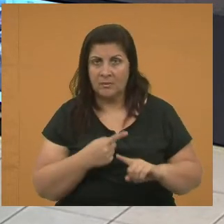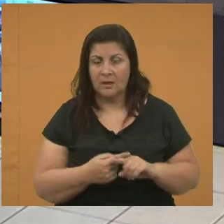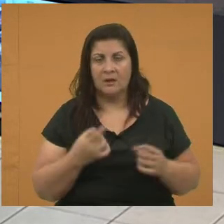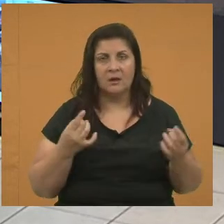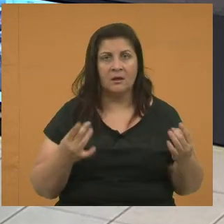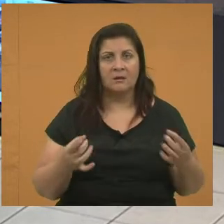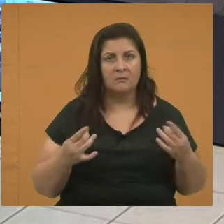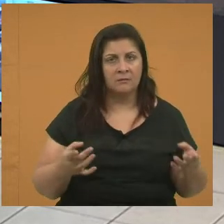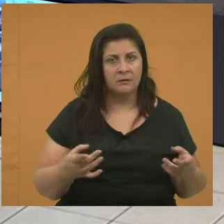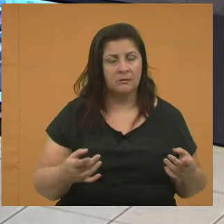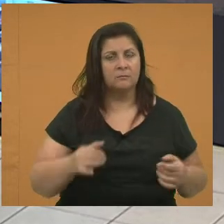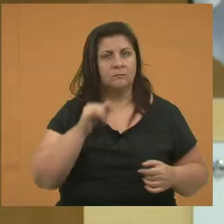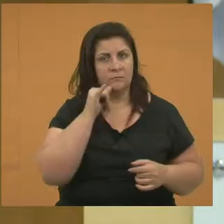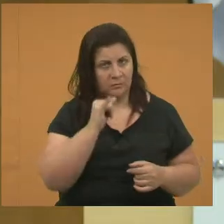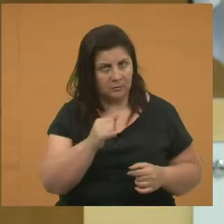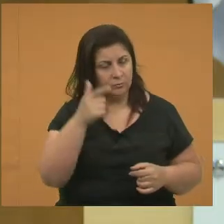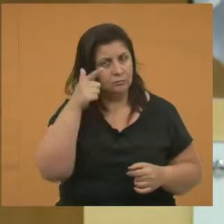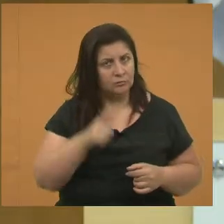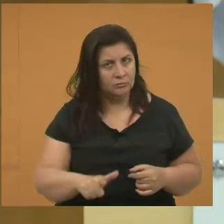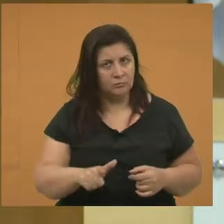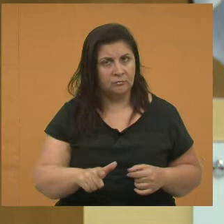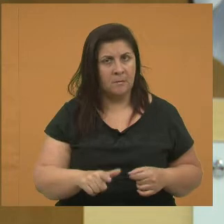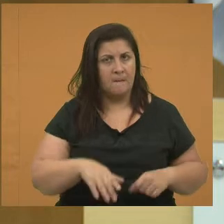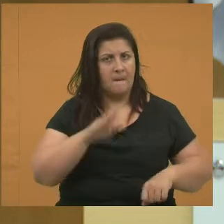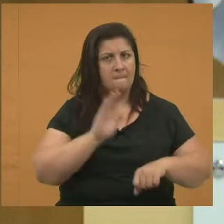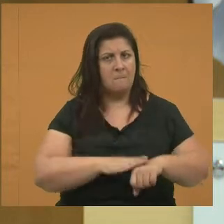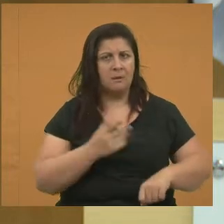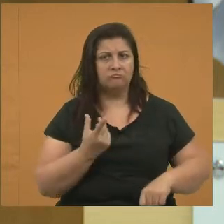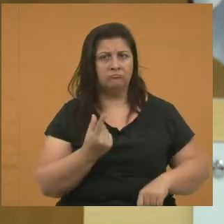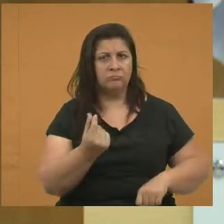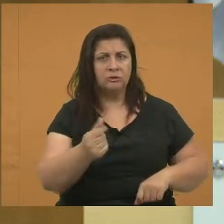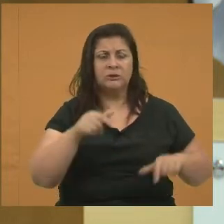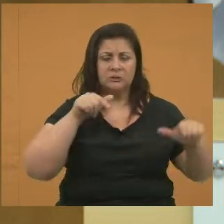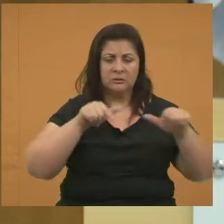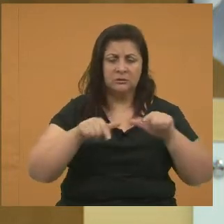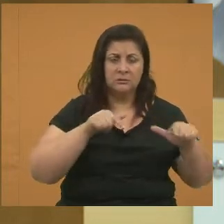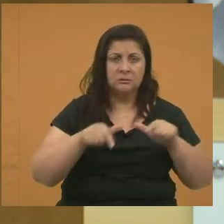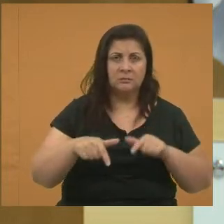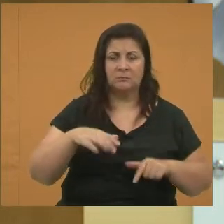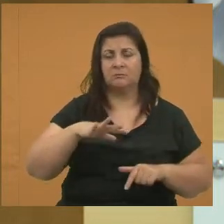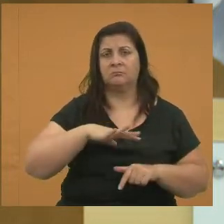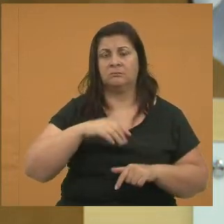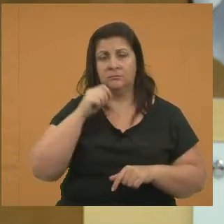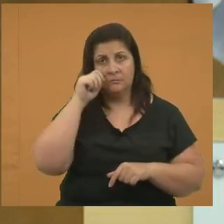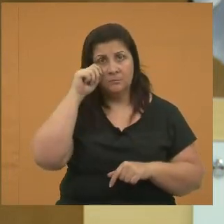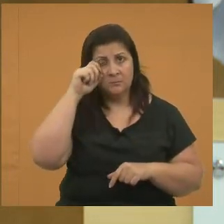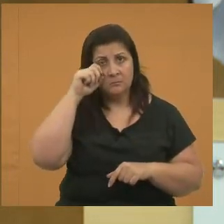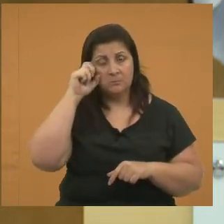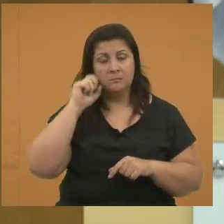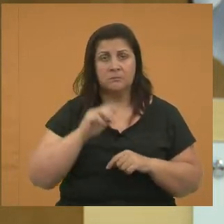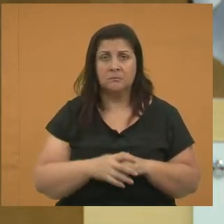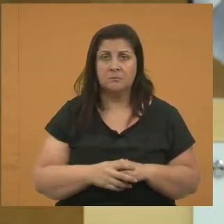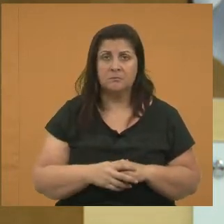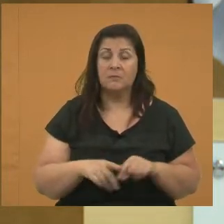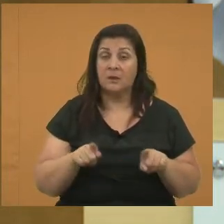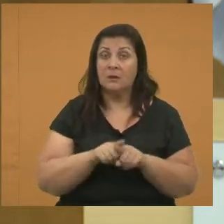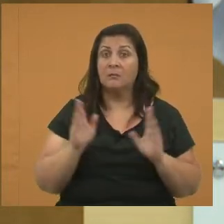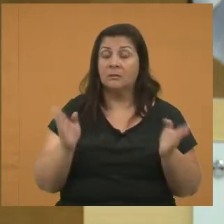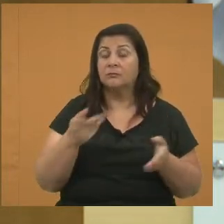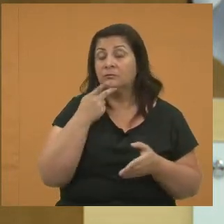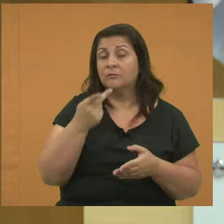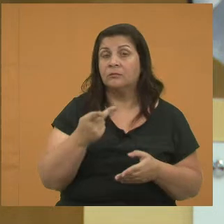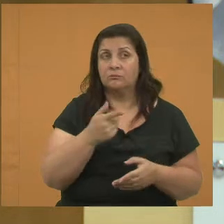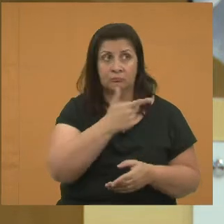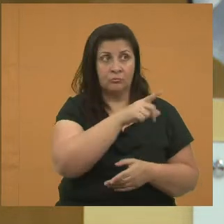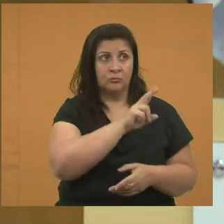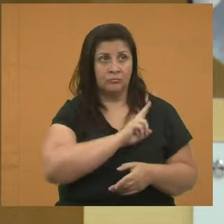comércio, reforço, é o que traz o maior número de postos de trabalho no nosso município. Sem contar, como já foi dito aqui pelo